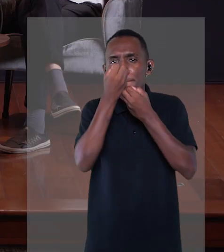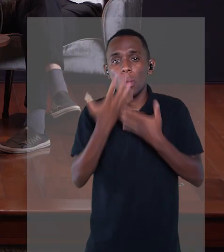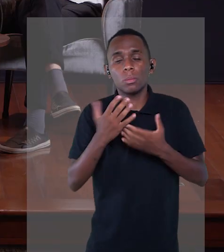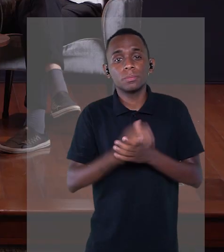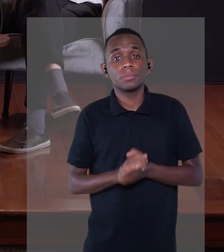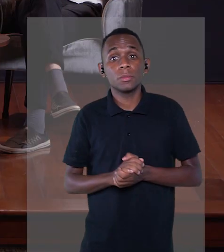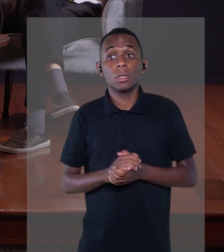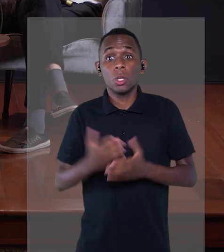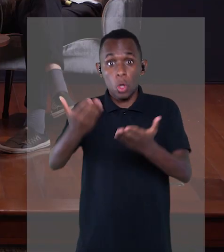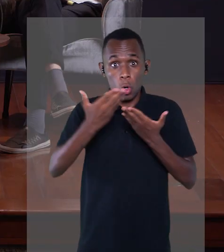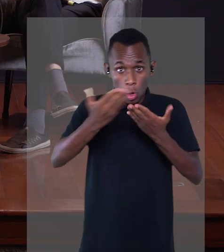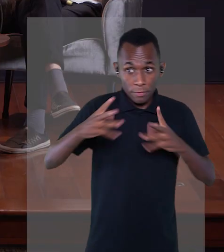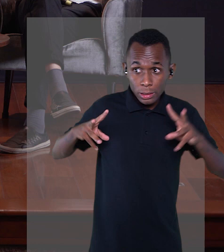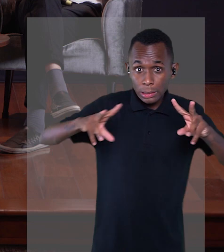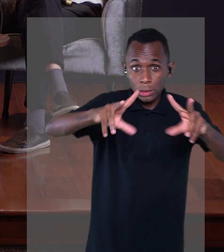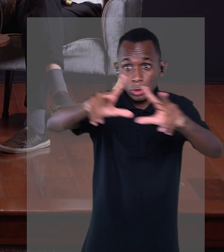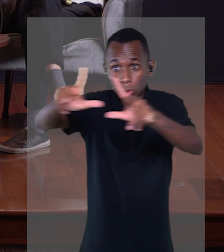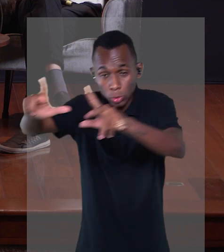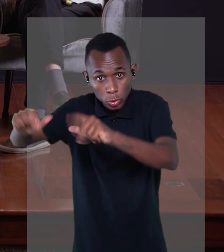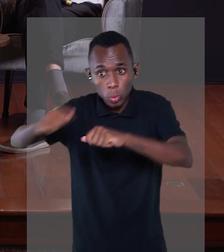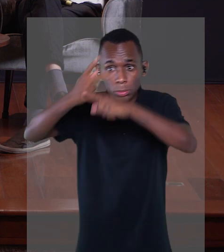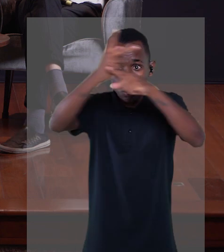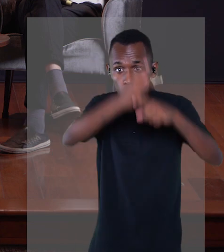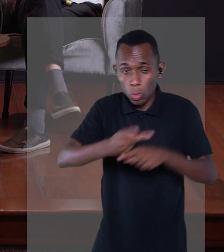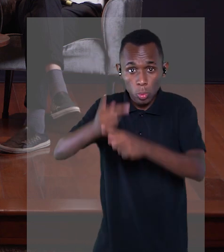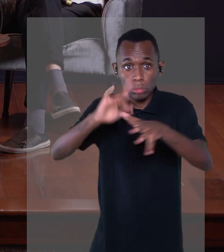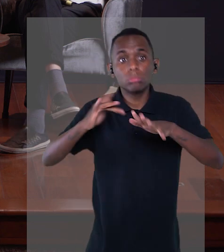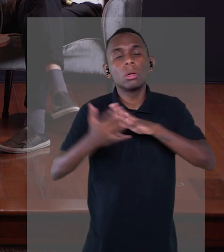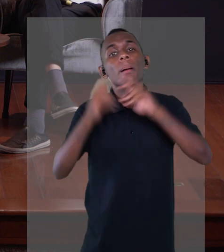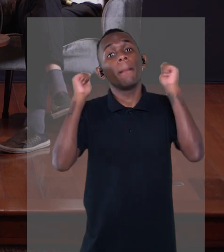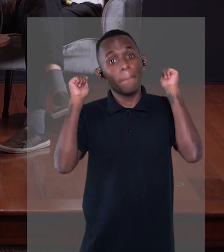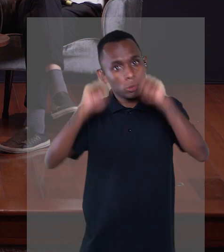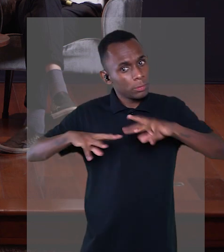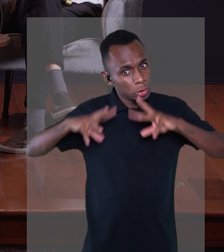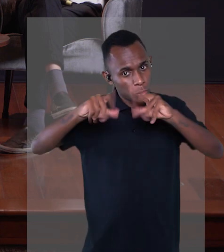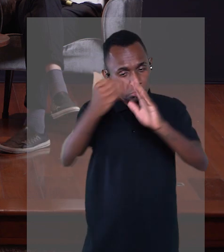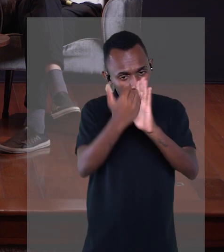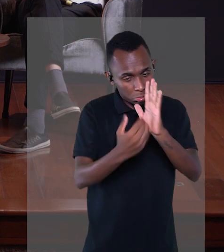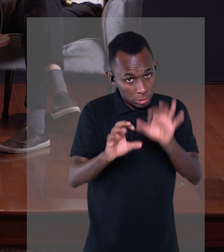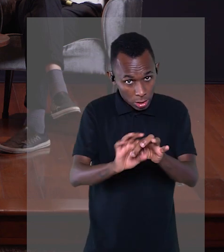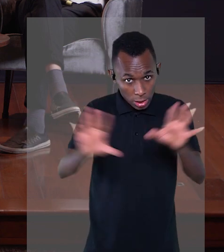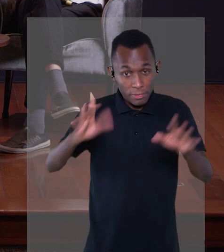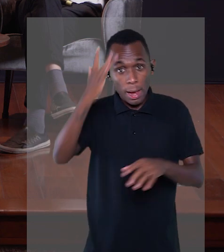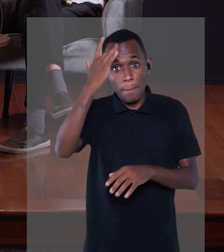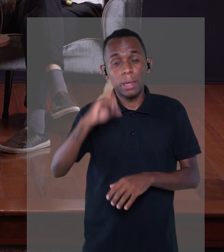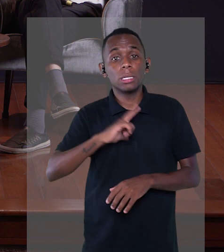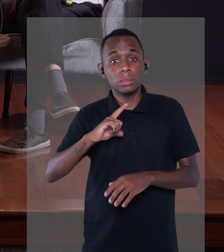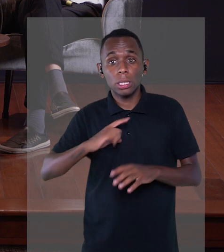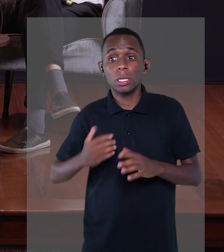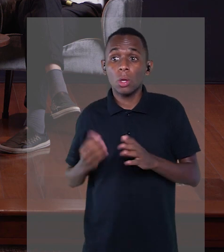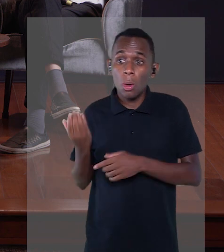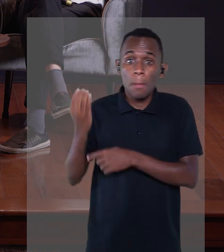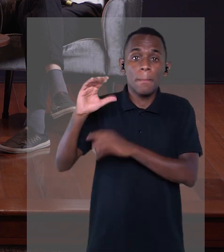A gente convida todo mundo, quem está aqui, para procurar nas plataformas, já está disponível, todas as canções. E amanhã tem o lançamento do disco